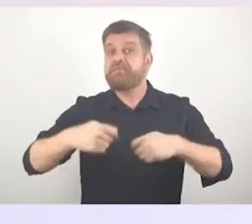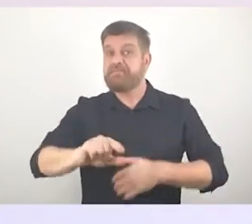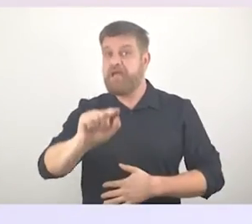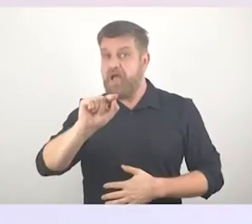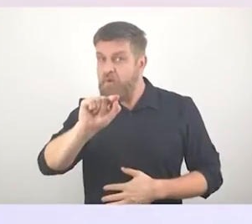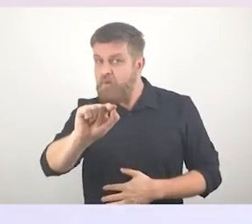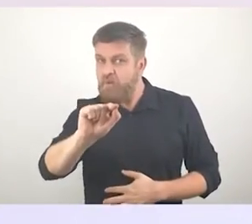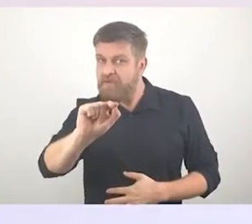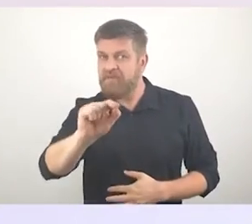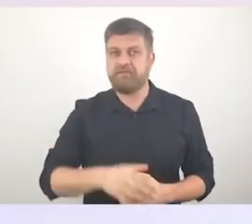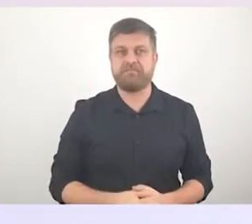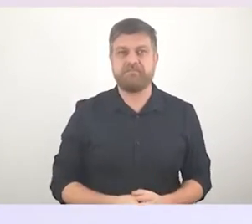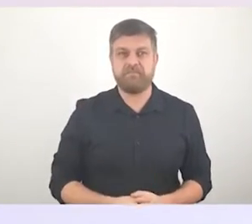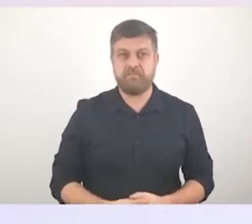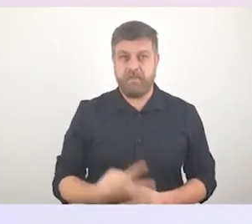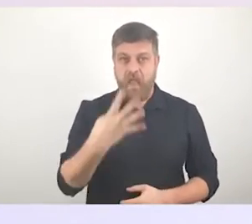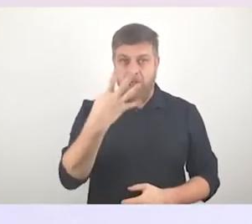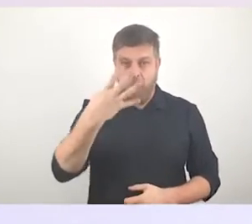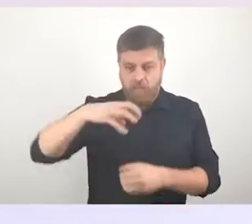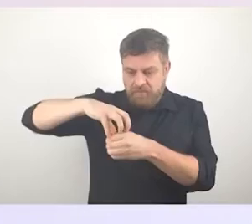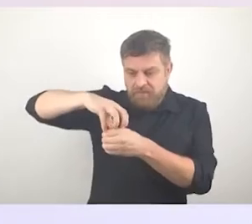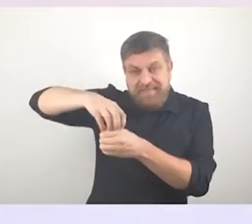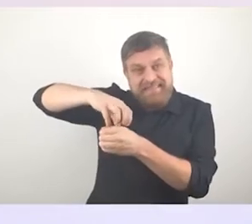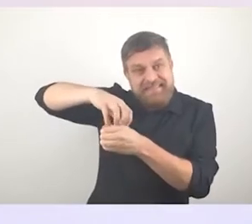precisar de